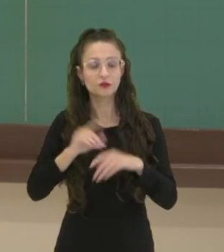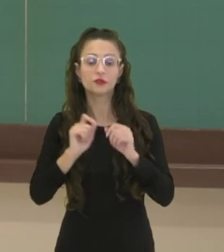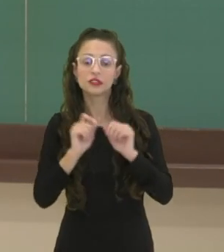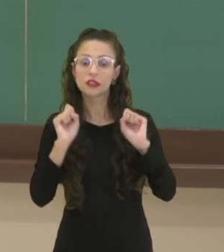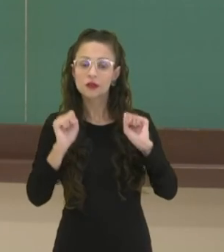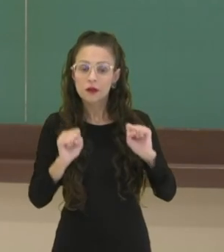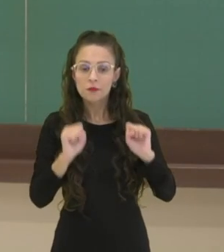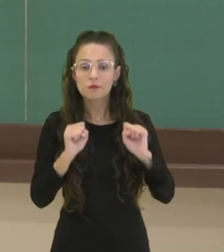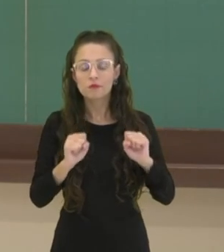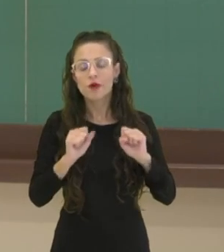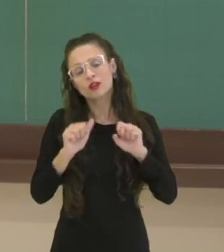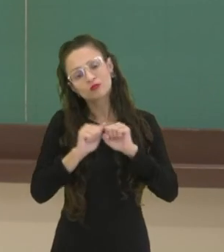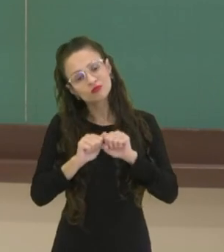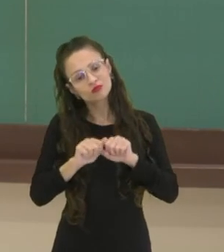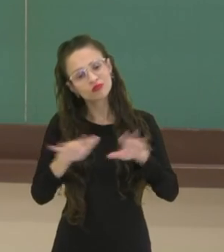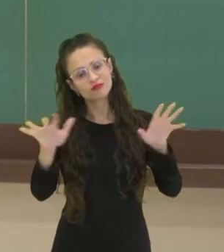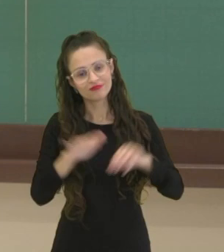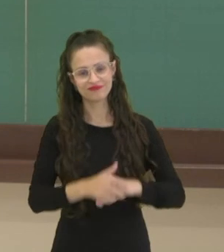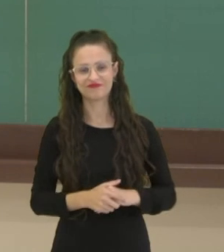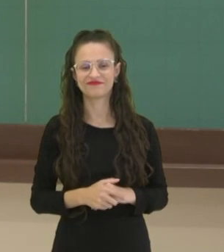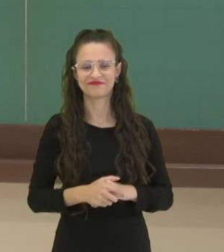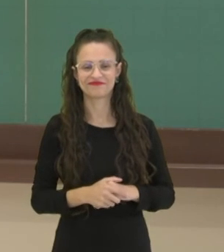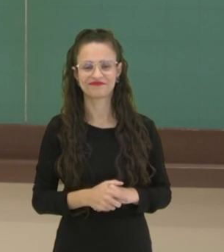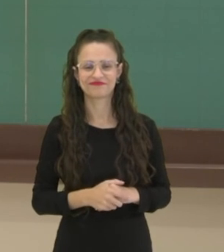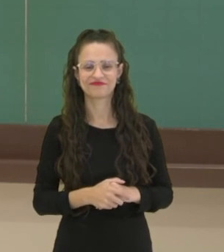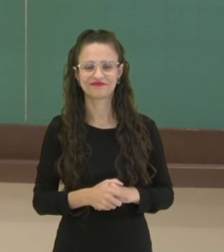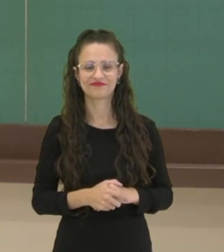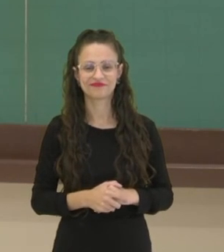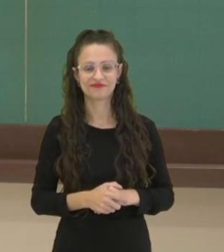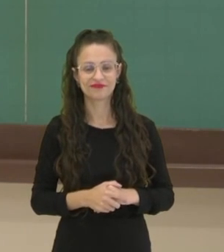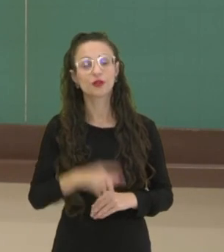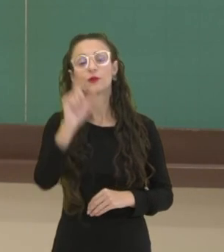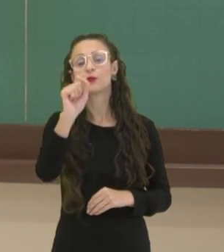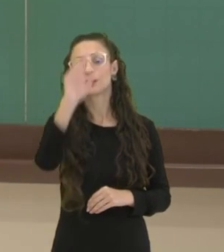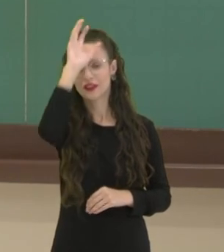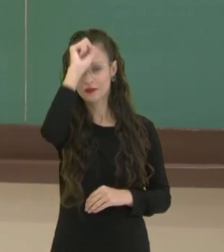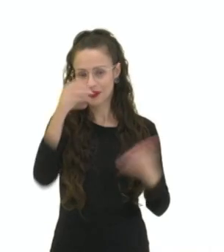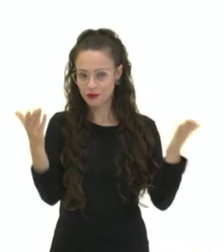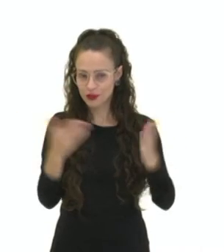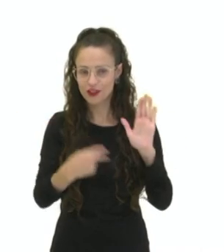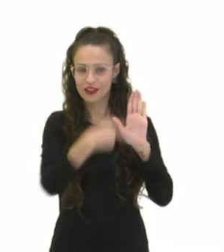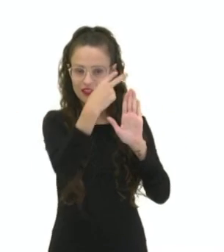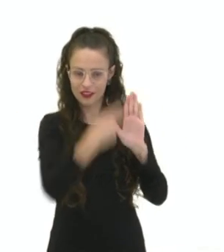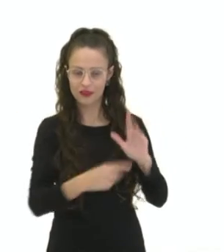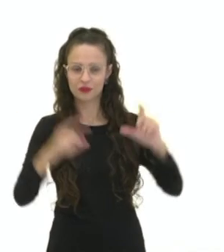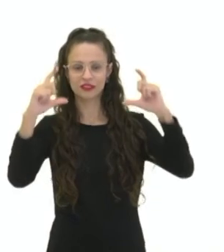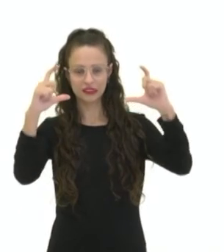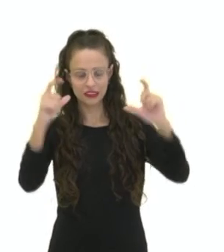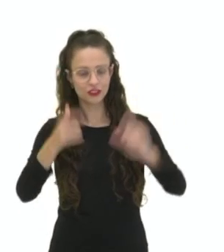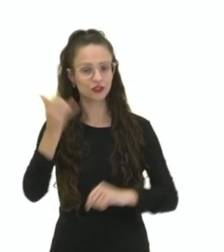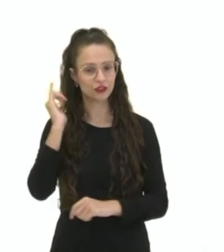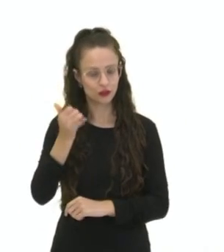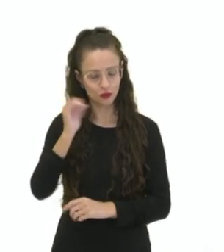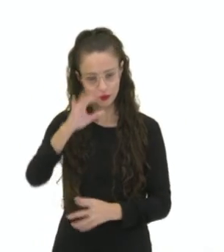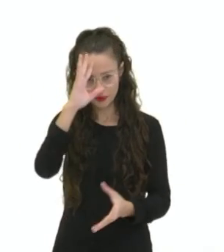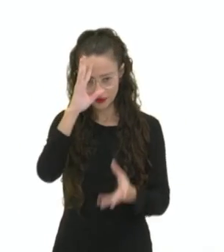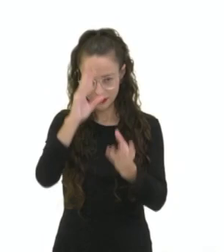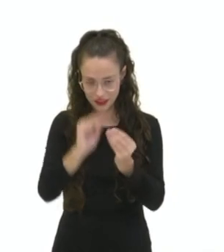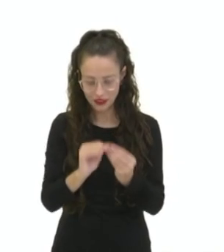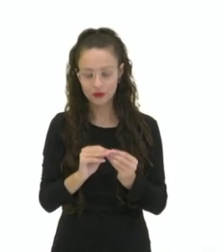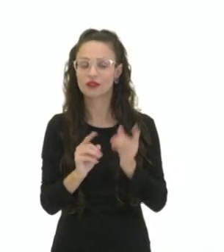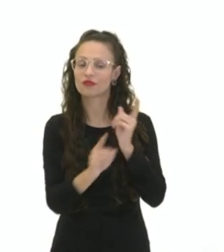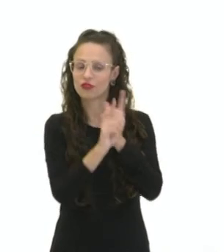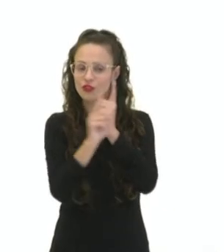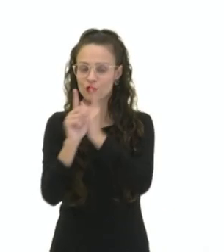podem viabilizar os resultados. O que aprendemos? Lemos trechos de contos compreensivamente,